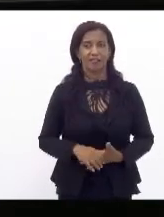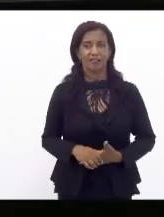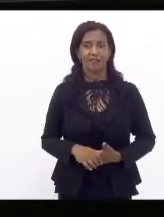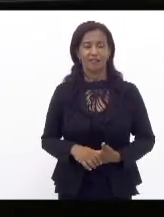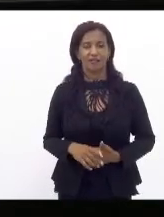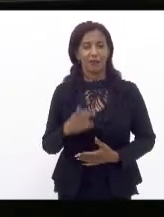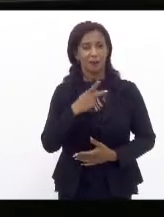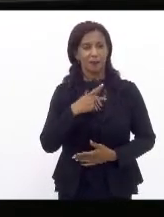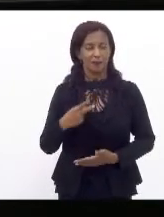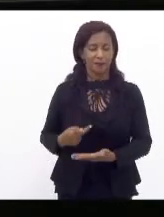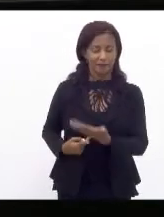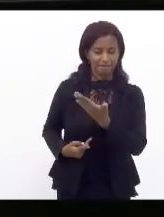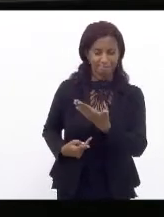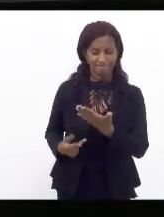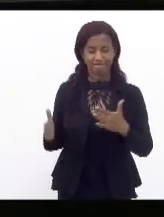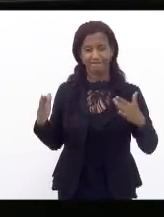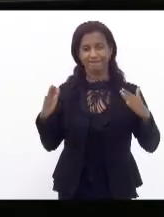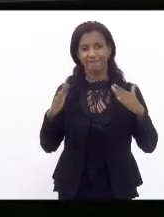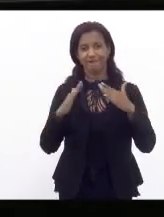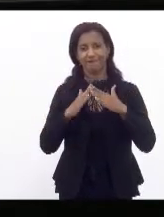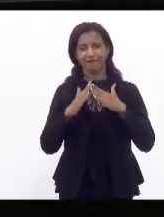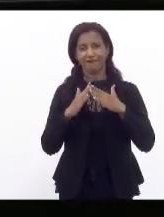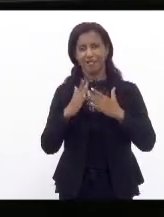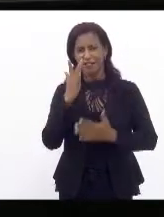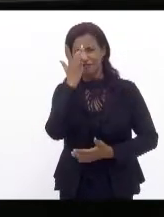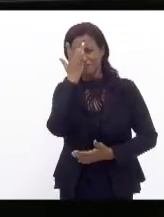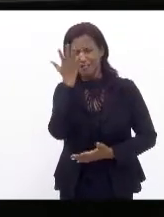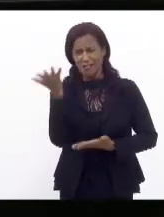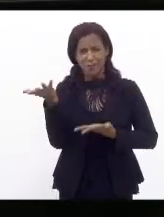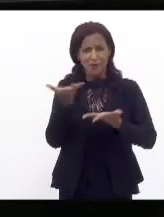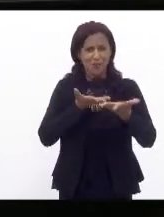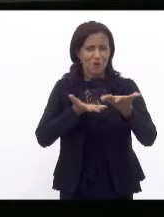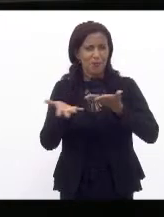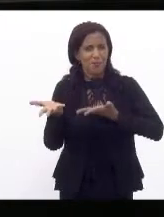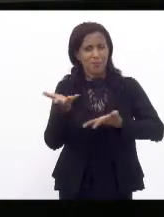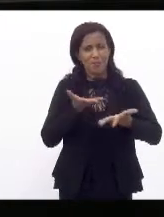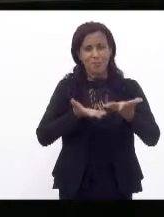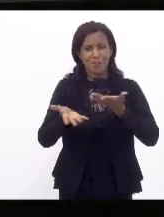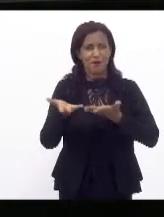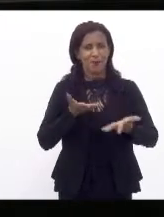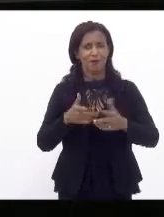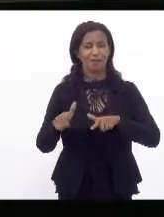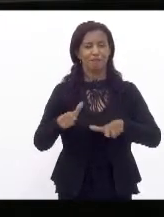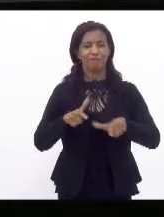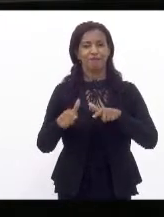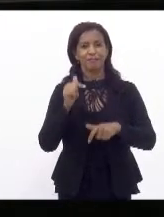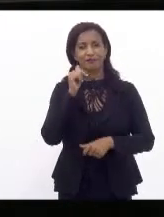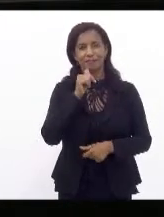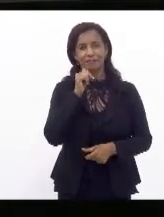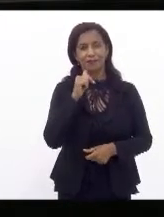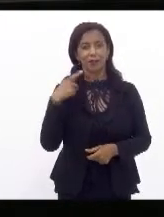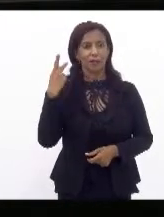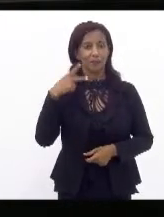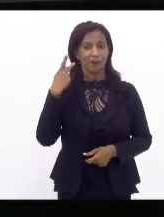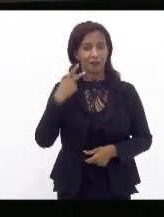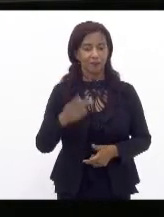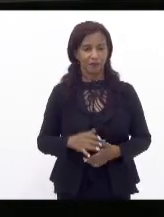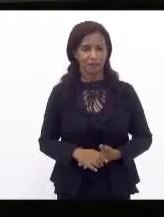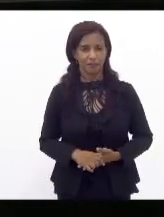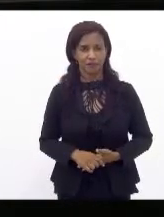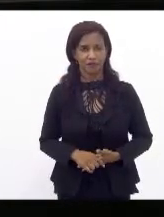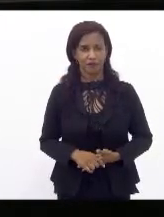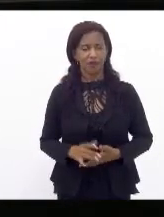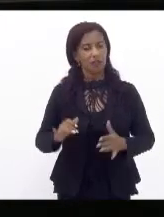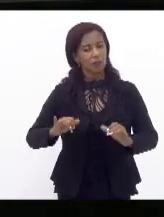na presidência dessa casa facilitaria muito, né, o trabalho das mulheres no parlamento,